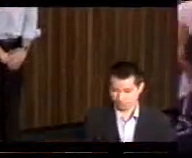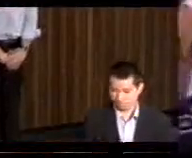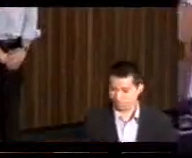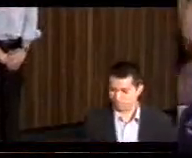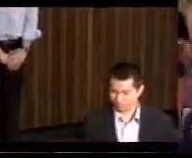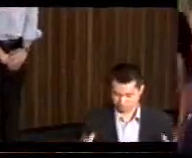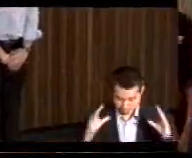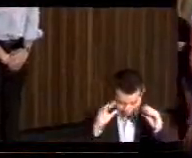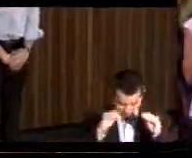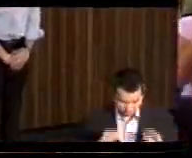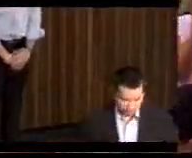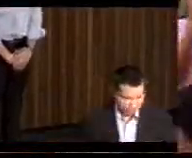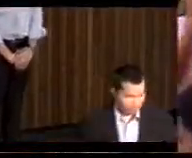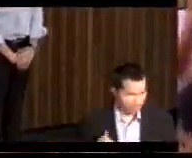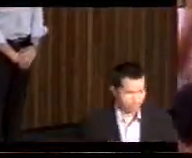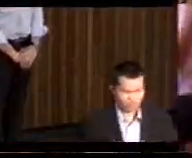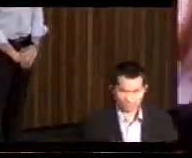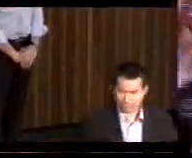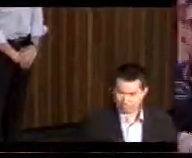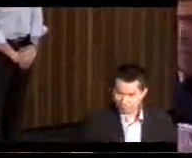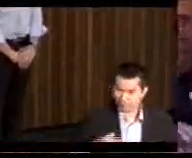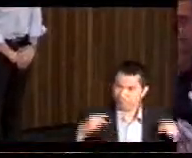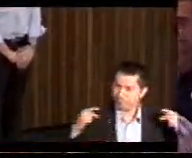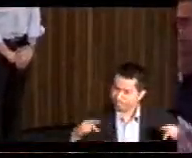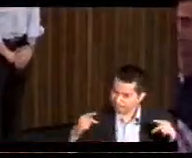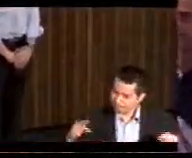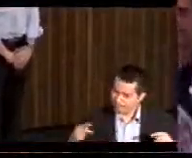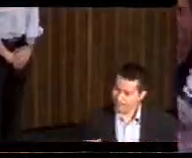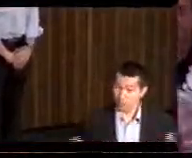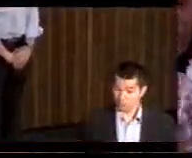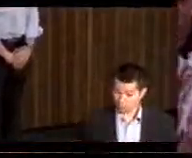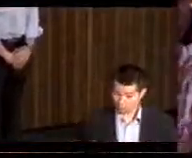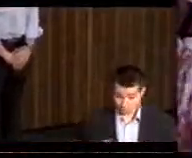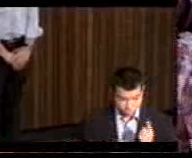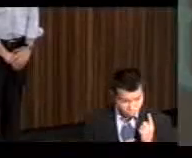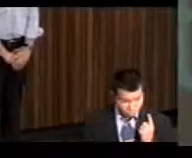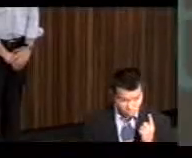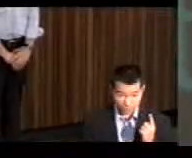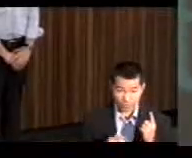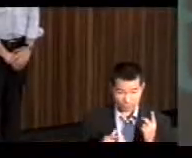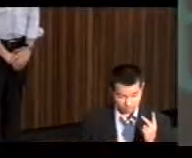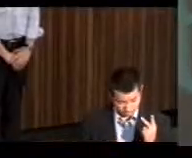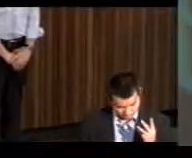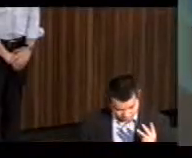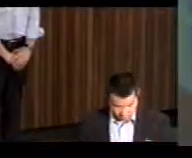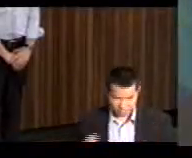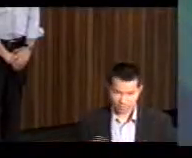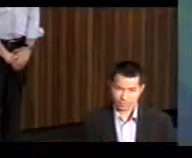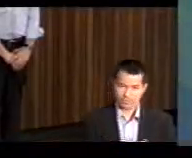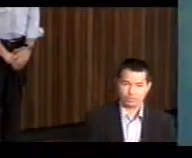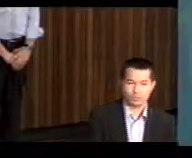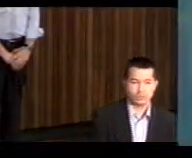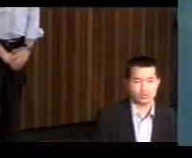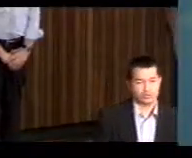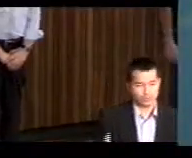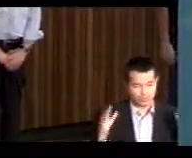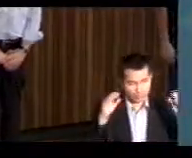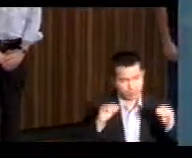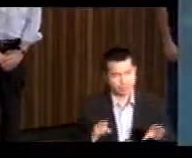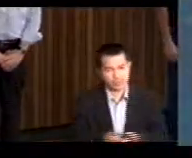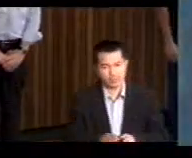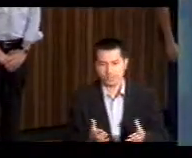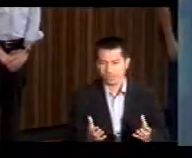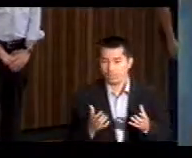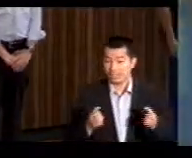noite a gente continua, não é? Um pedacinho mais desse texto. Na semana que vem a gente vai completá-lo. Eu quero falar para o